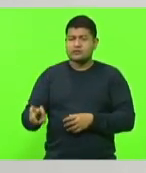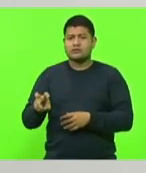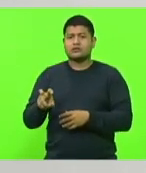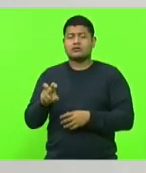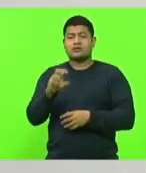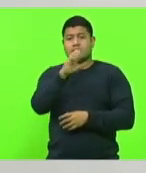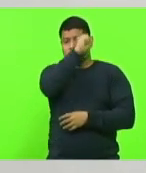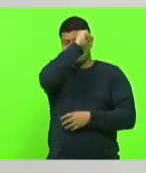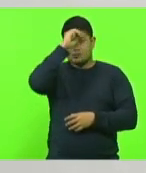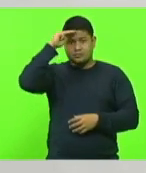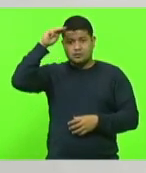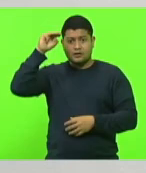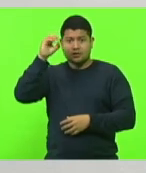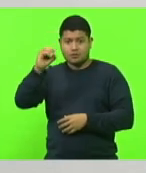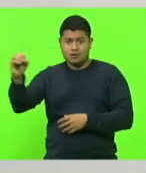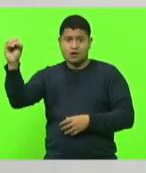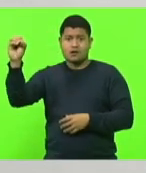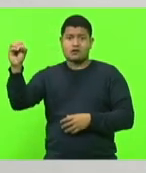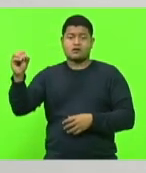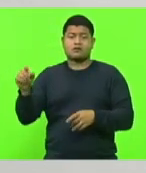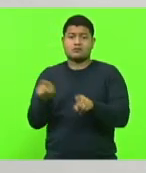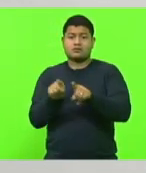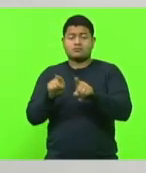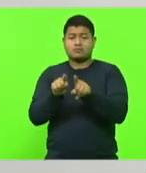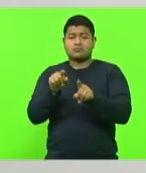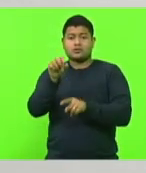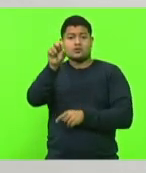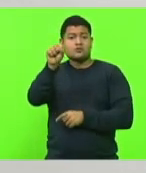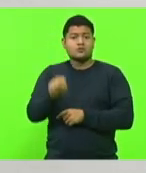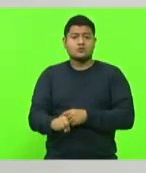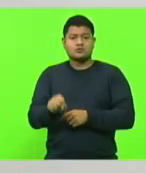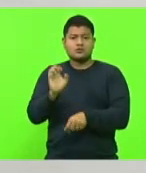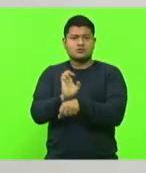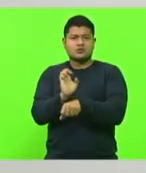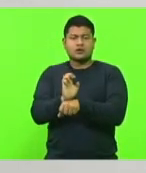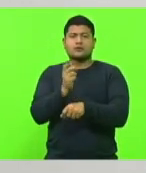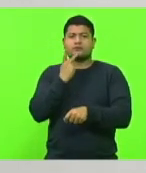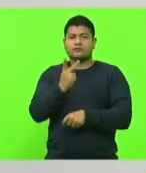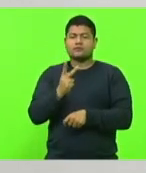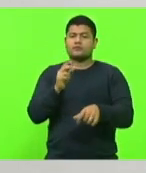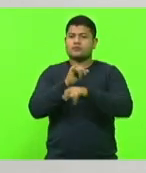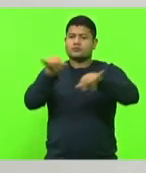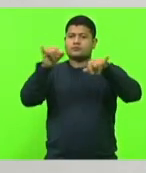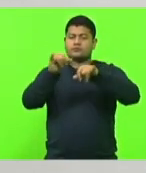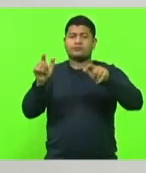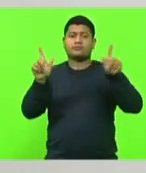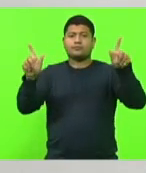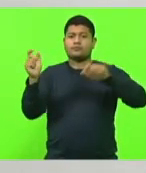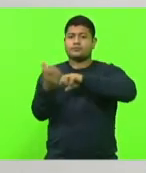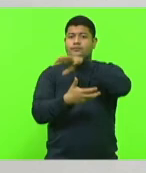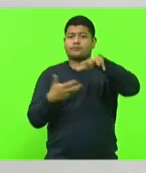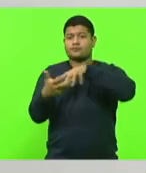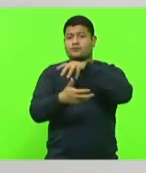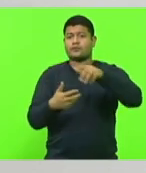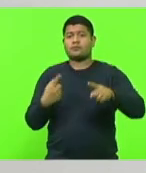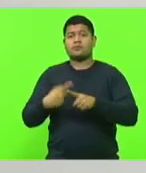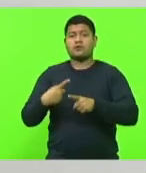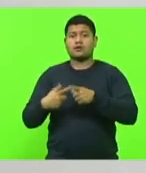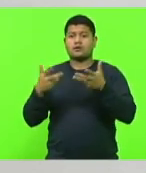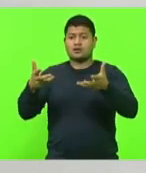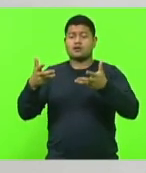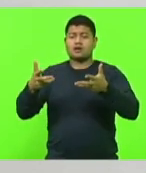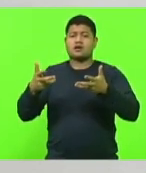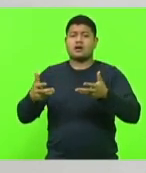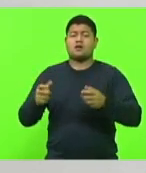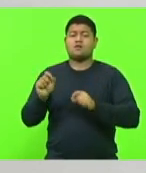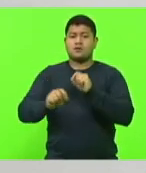também estão anunciando a greve. Isto é medida extrema deles para que eles possam ter a possibilidade